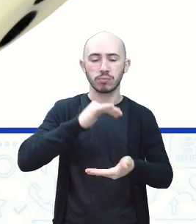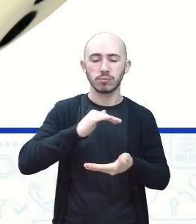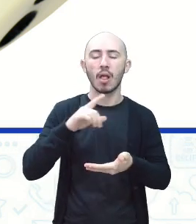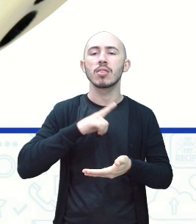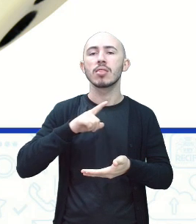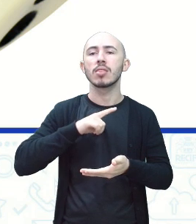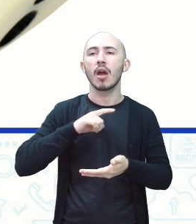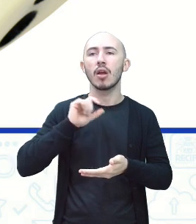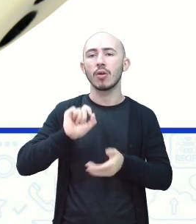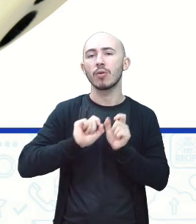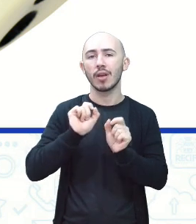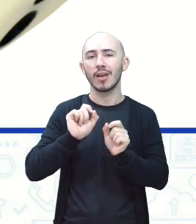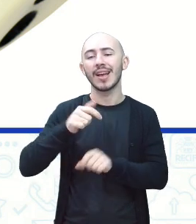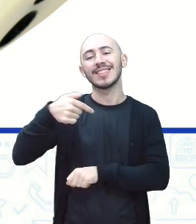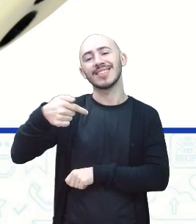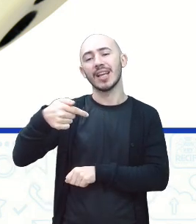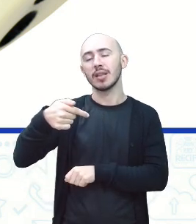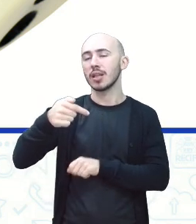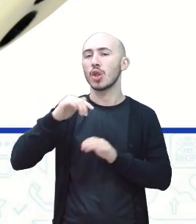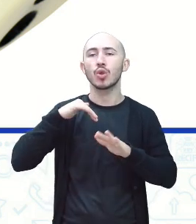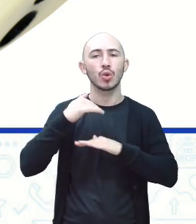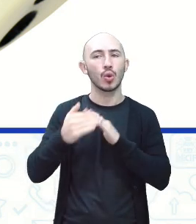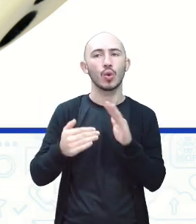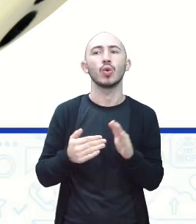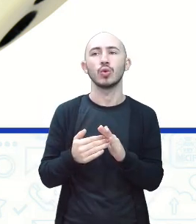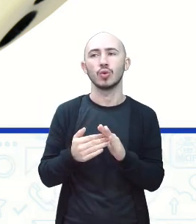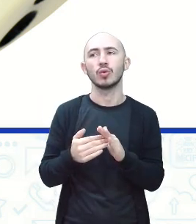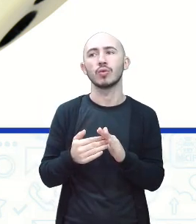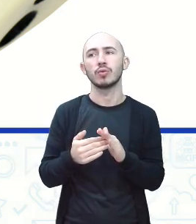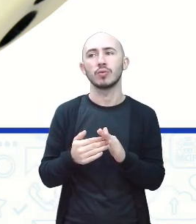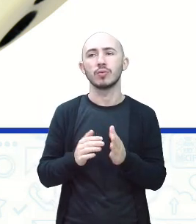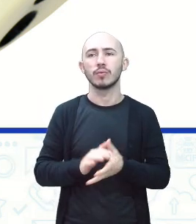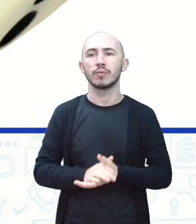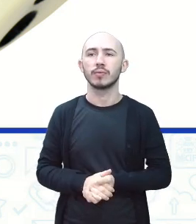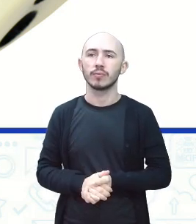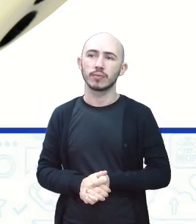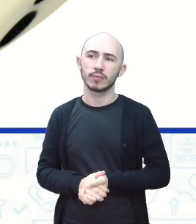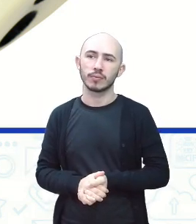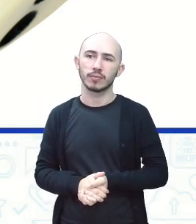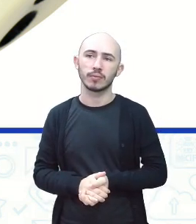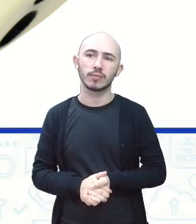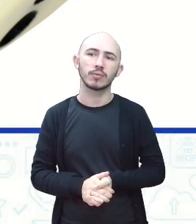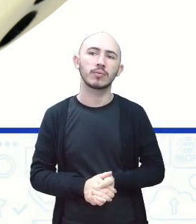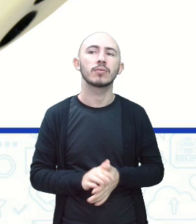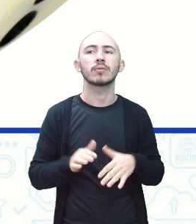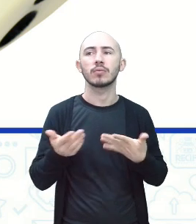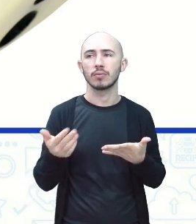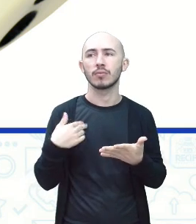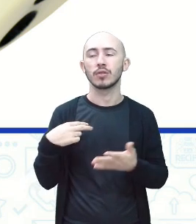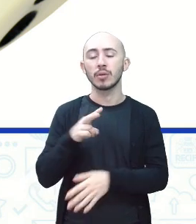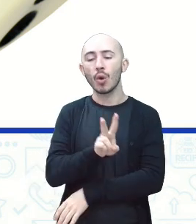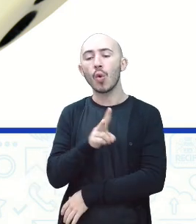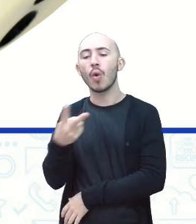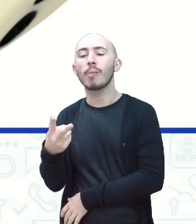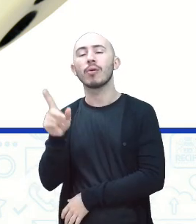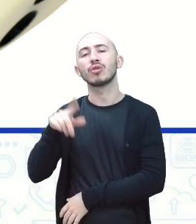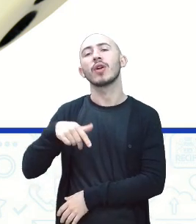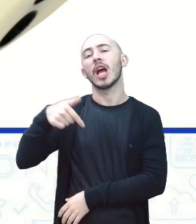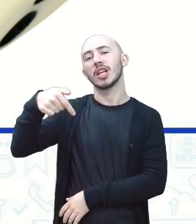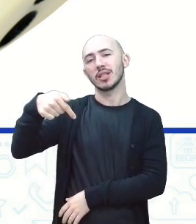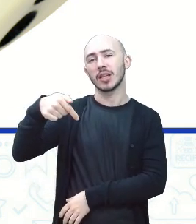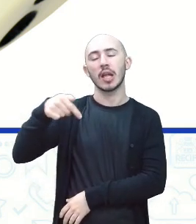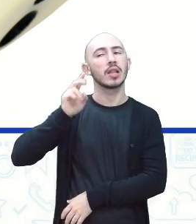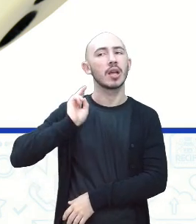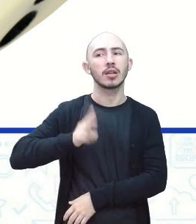6 de um lado, no outro lado é 1. Se é 3 de um lado, no outro lado é 4. Se é 2 de um lado, no outro lado é 5. Em todas as contagens,